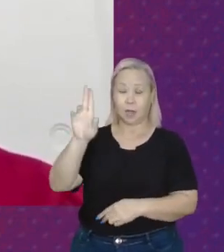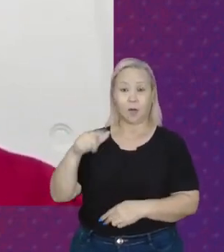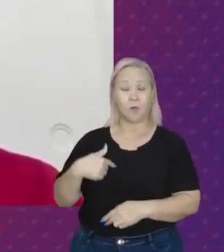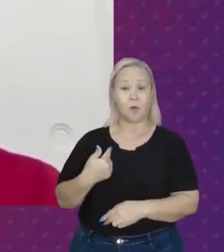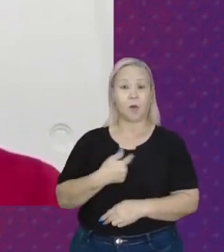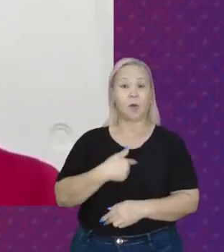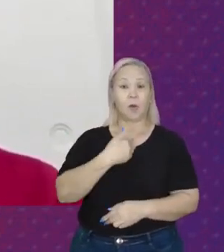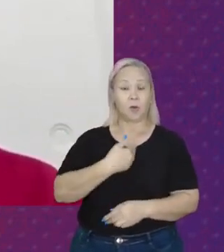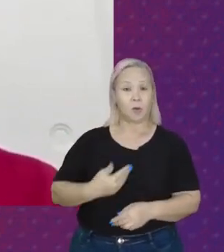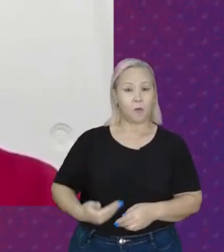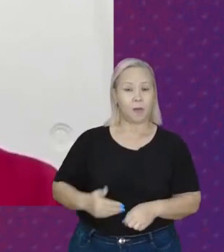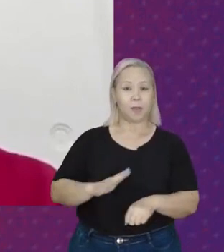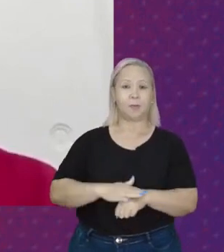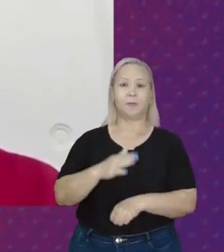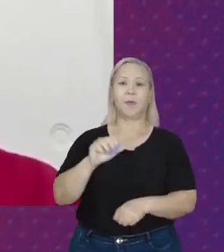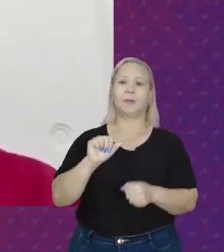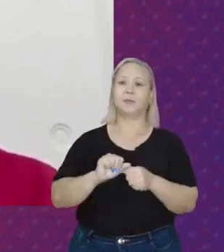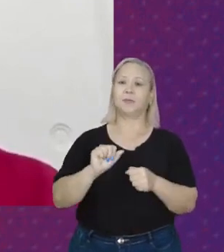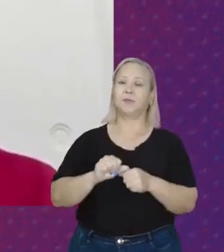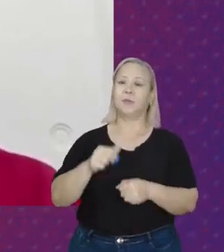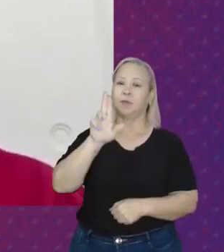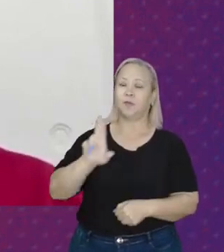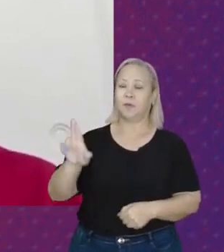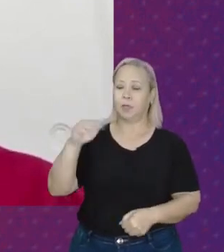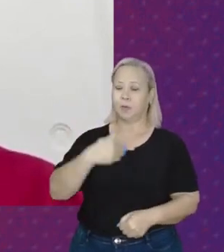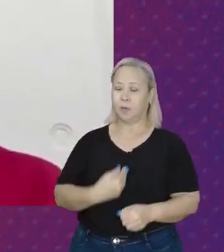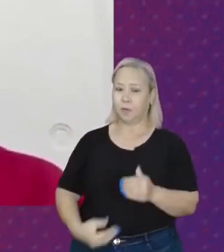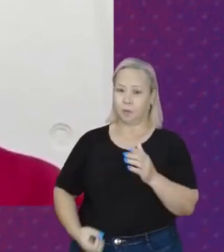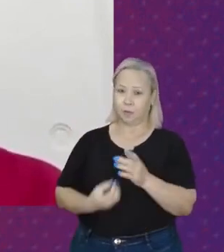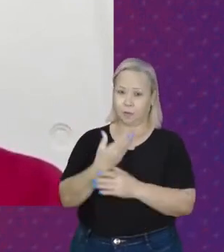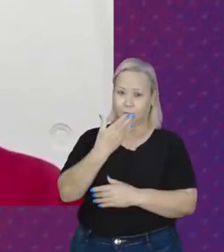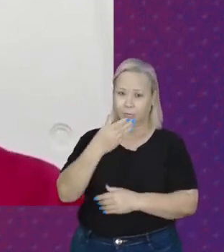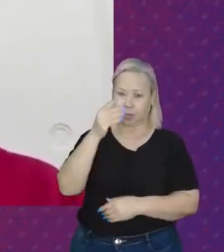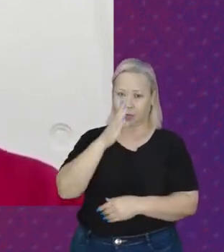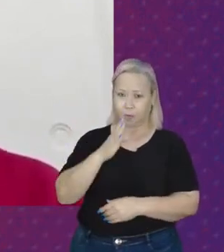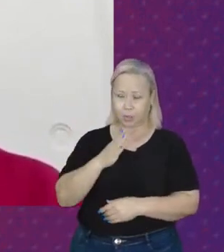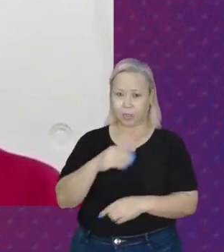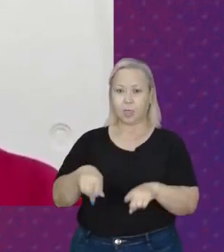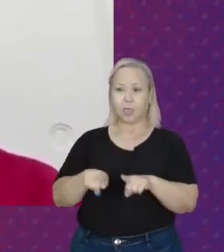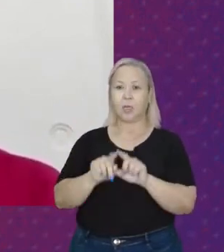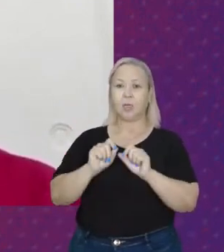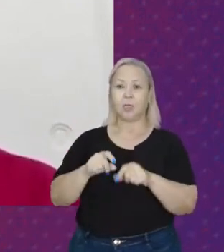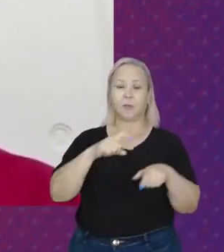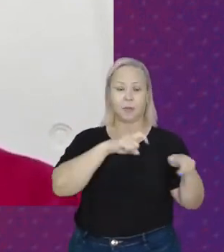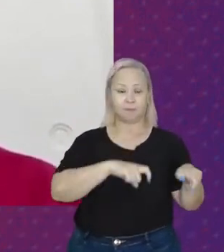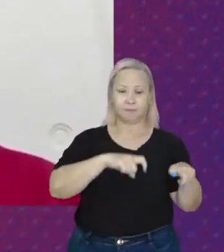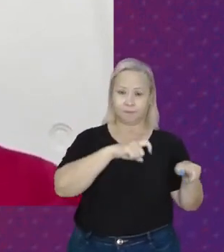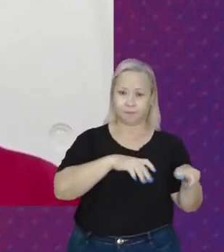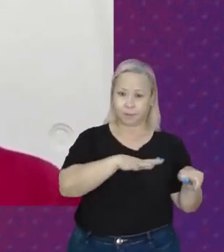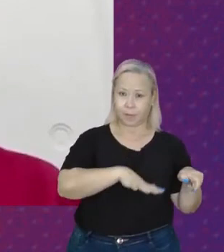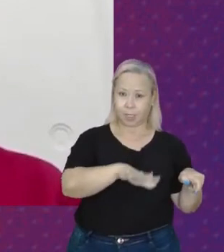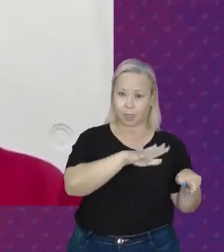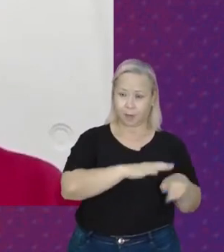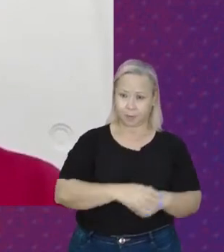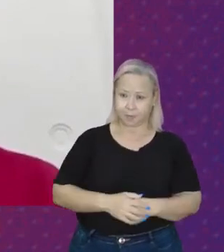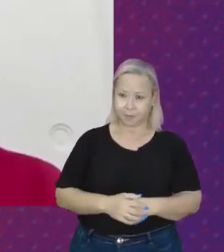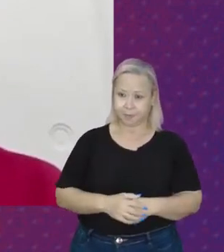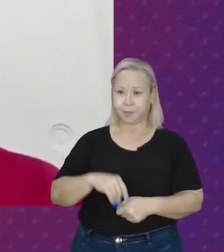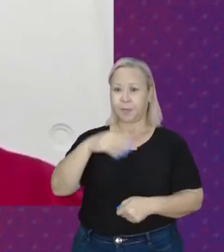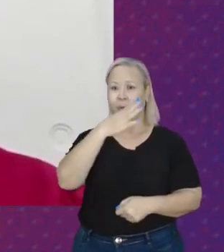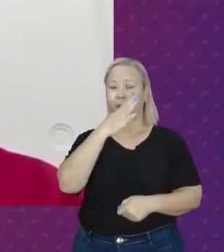que mais universidades públicas se criou no Brasil, inclusive na interiorização. O